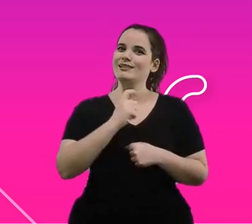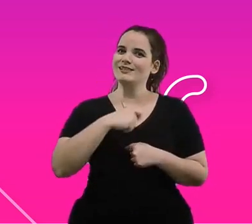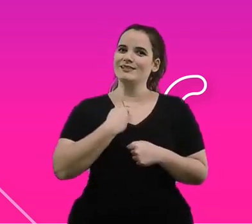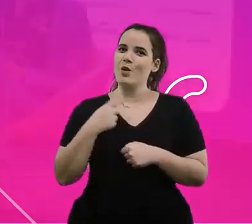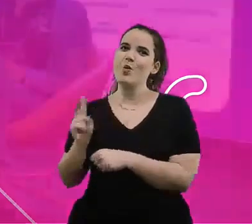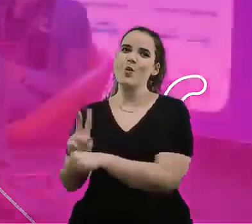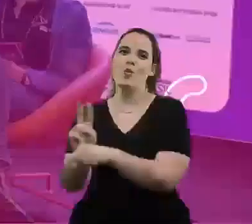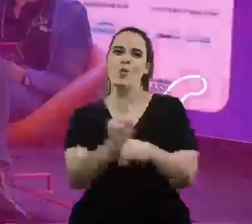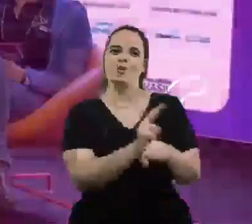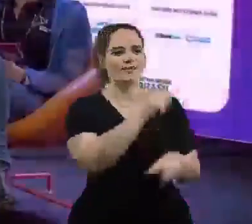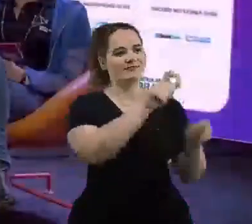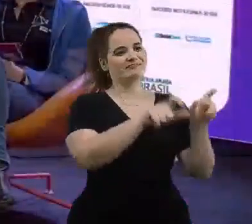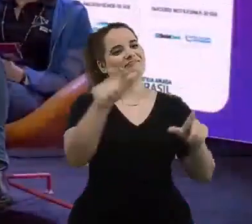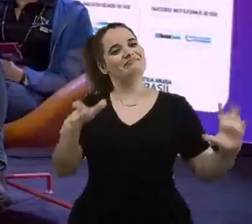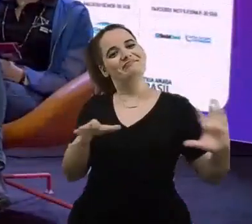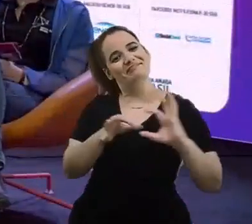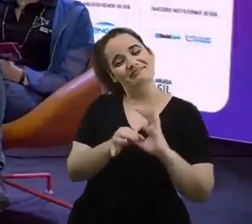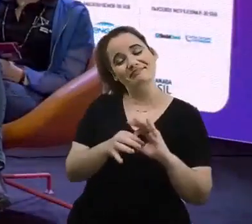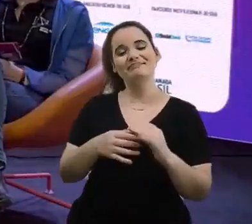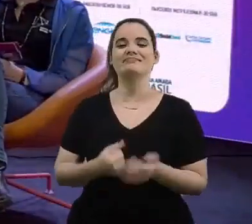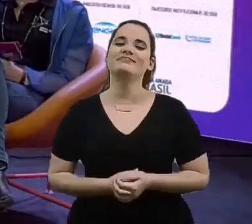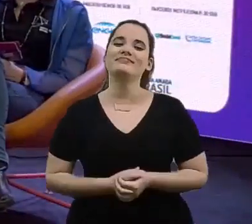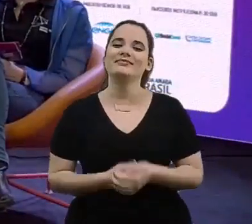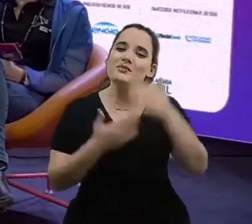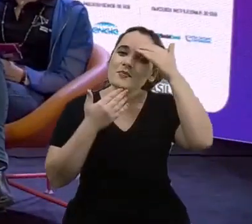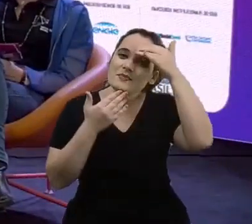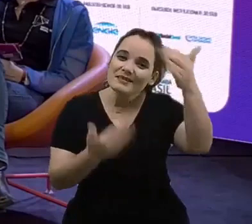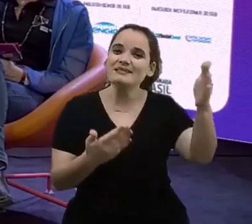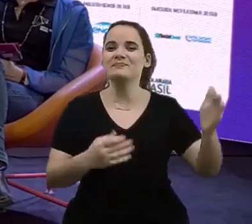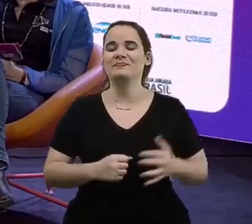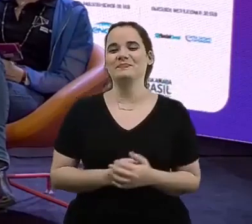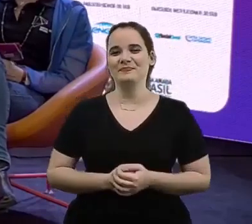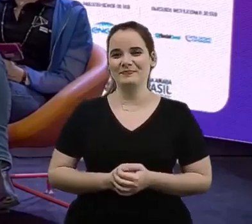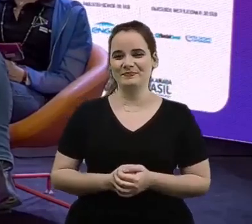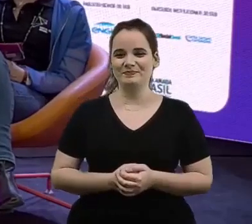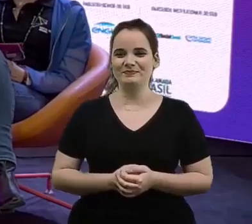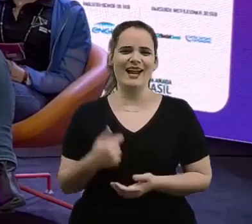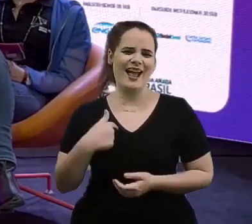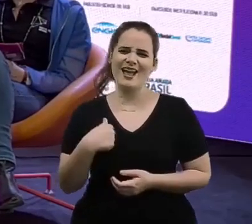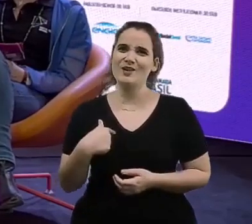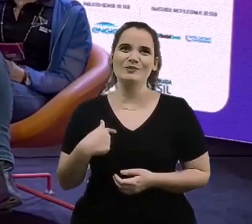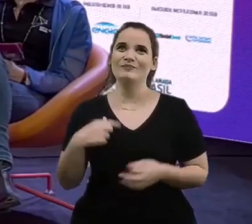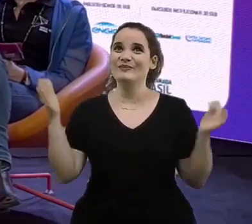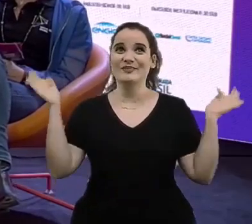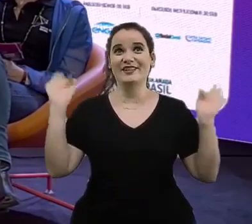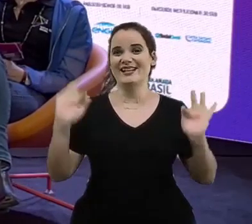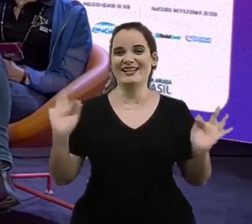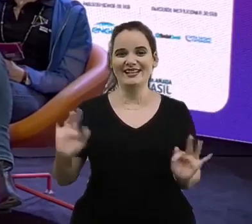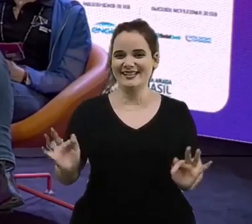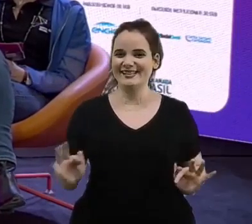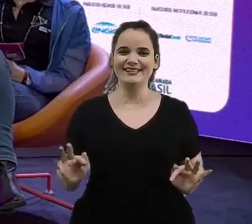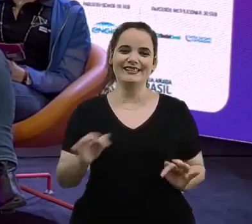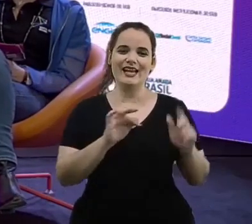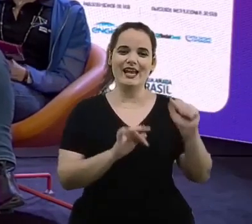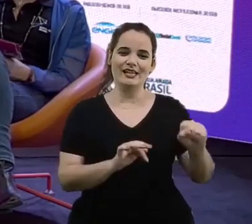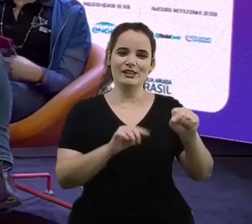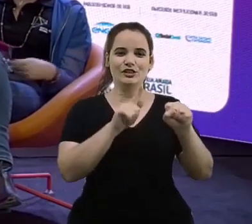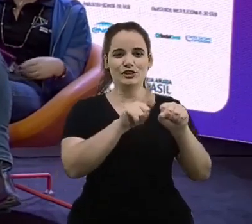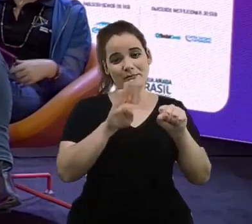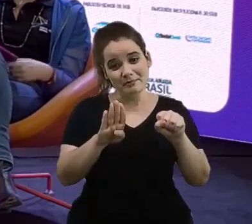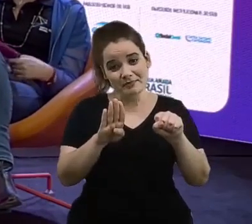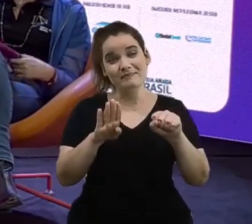tinha capacidade de ofertar, mas o que a gente trouxe dentro do contexto da SGB era o nosso DNA. Assim, qual é a